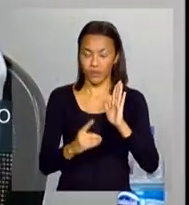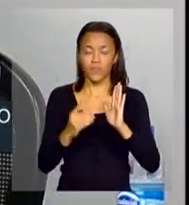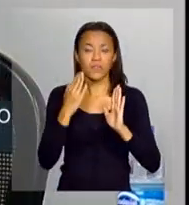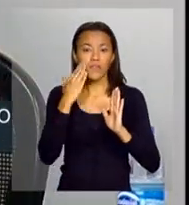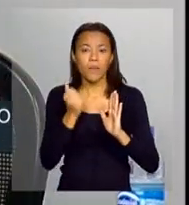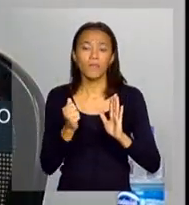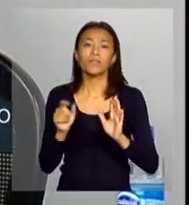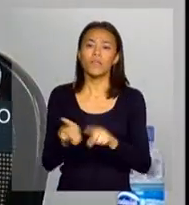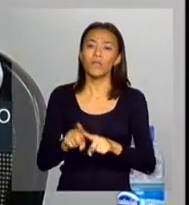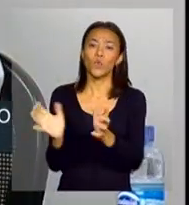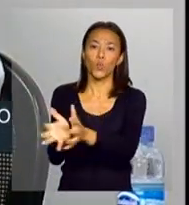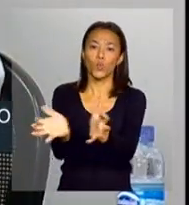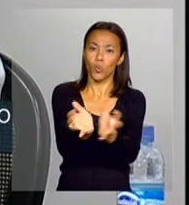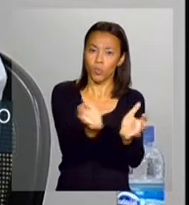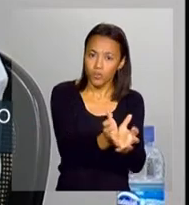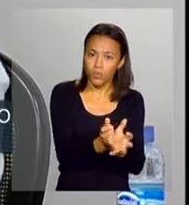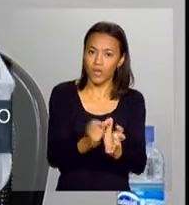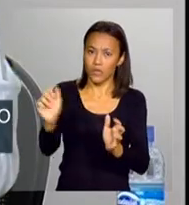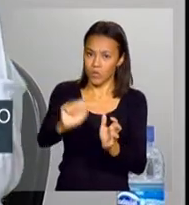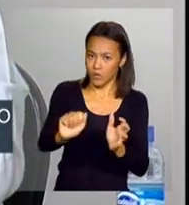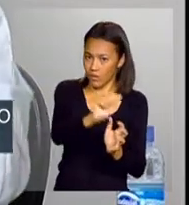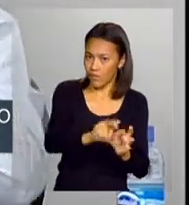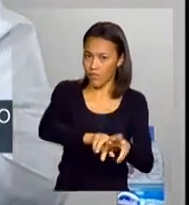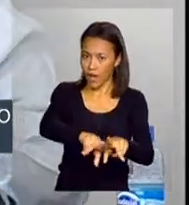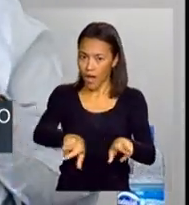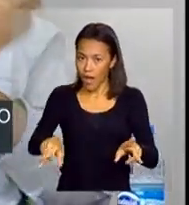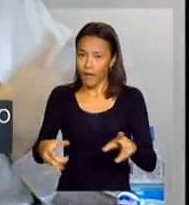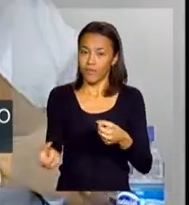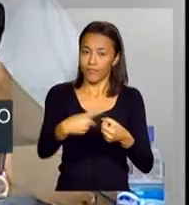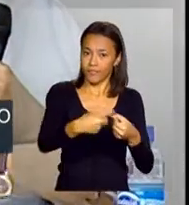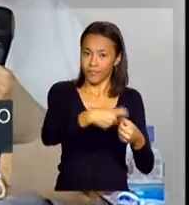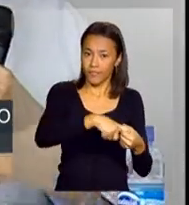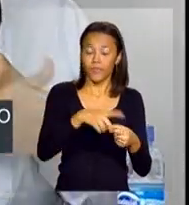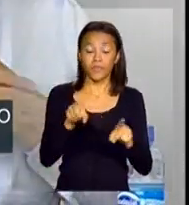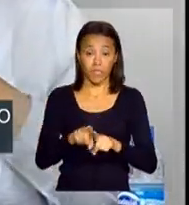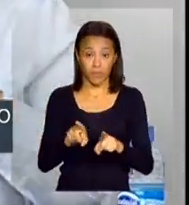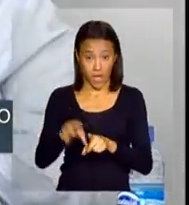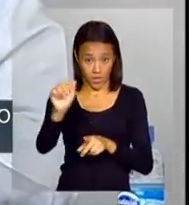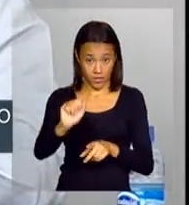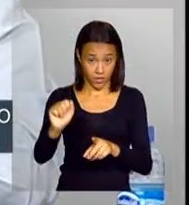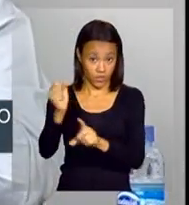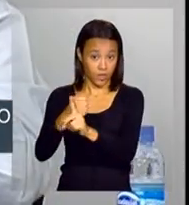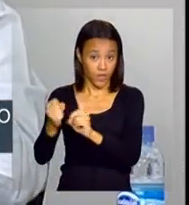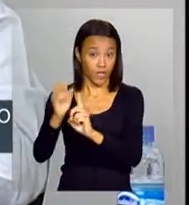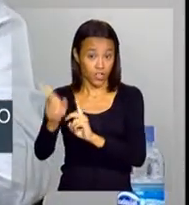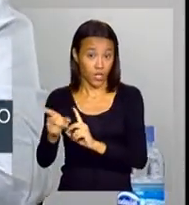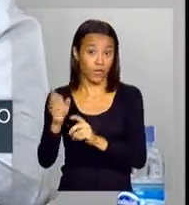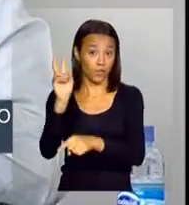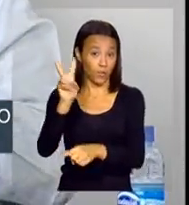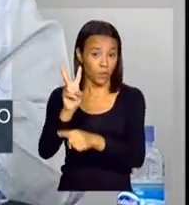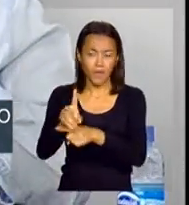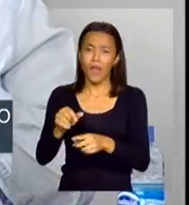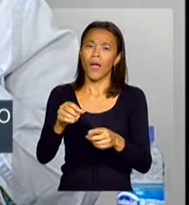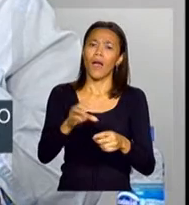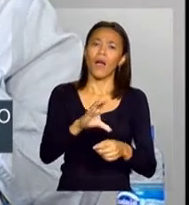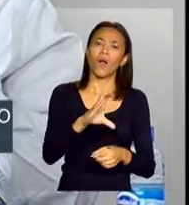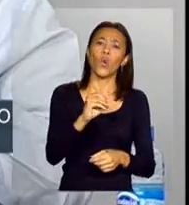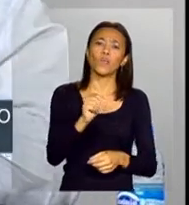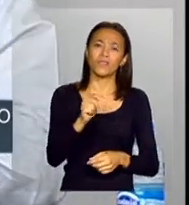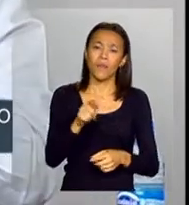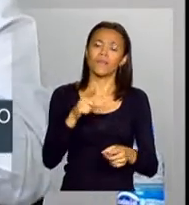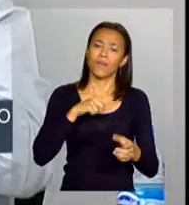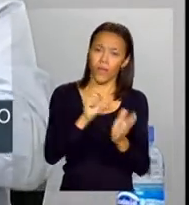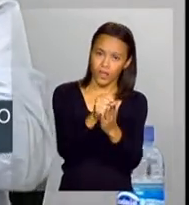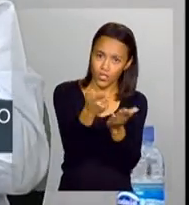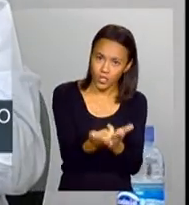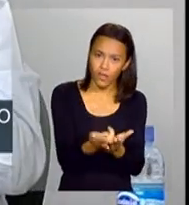as entidades de classe associadas a isso. Como as entidades ambientalistas já me procuraram, a CNA já me procurou, a CONTAG já tem agenda